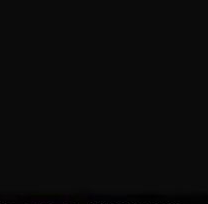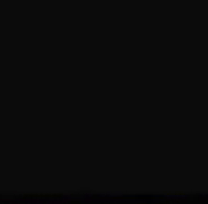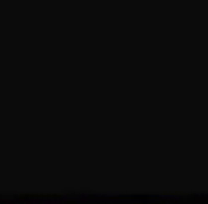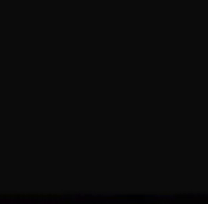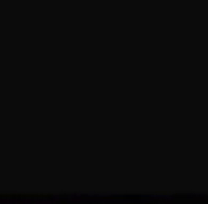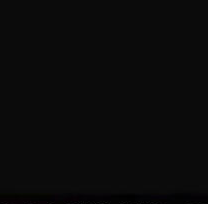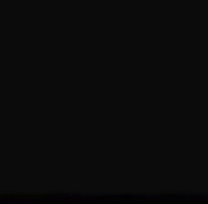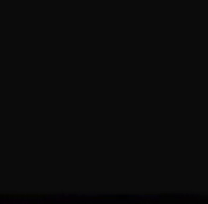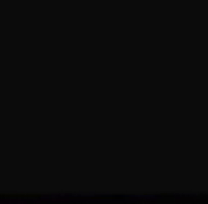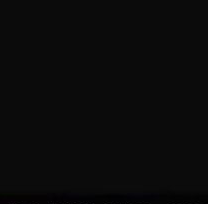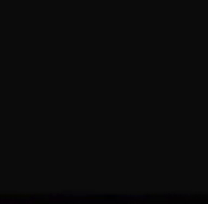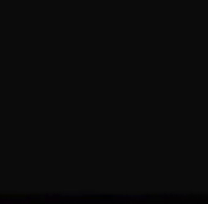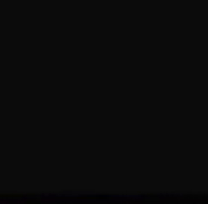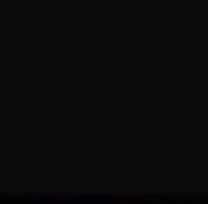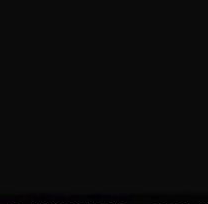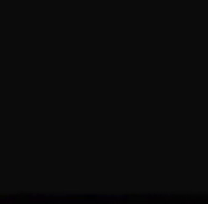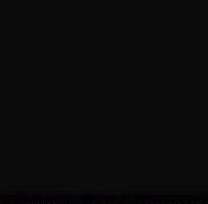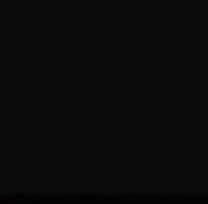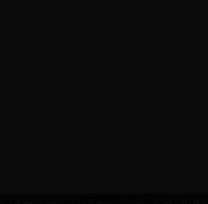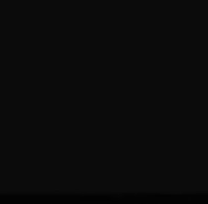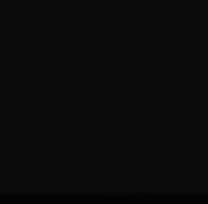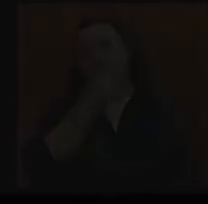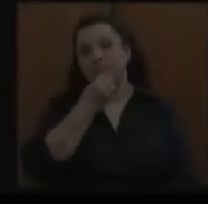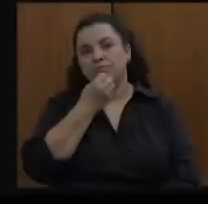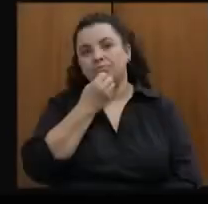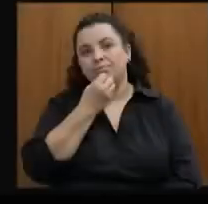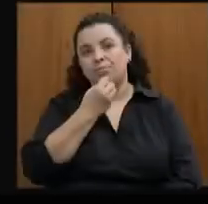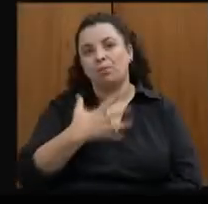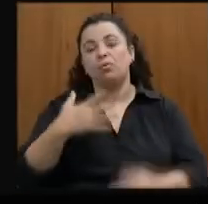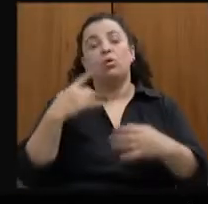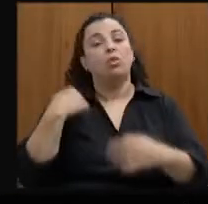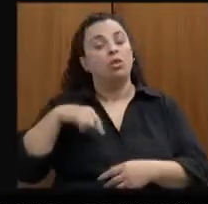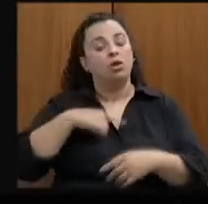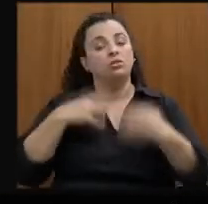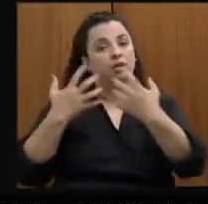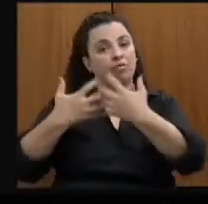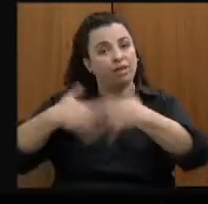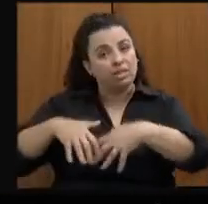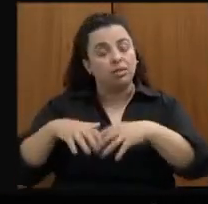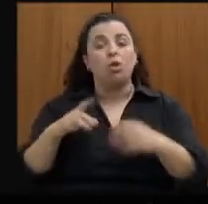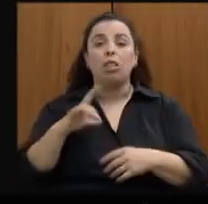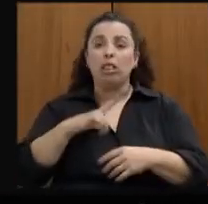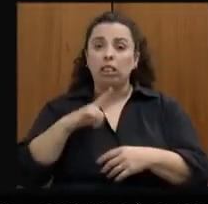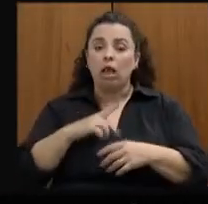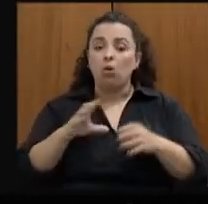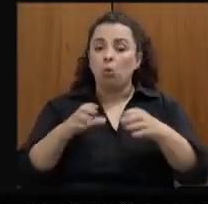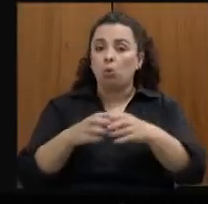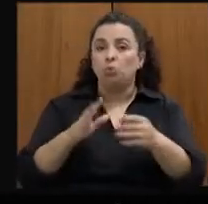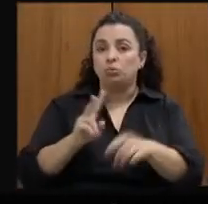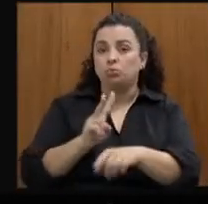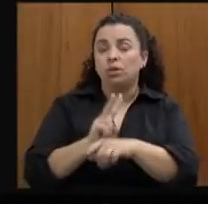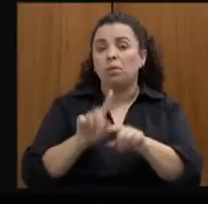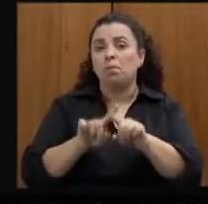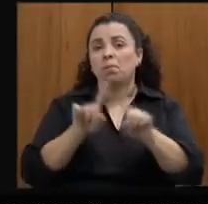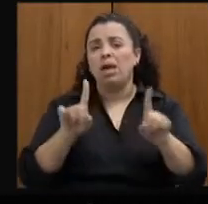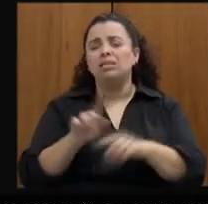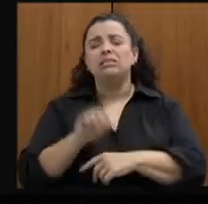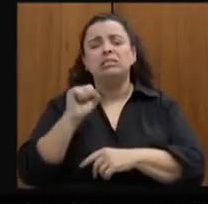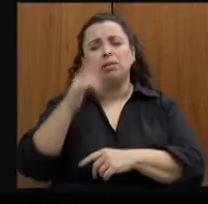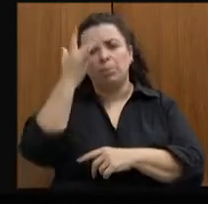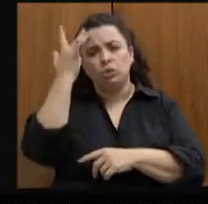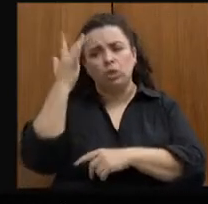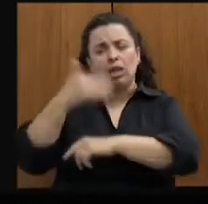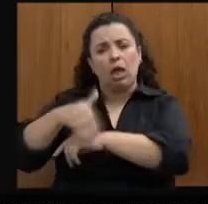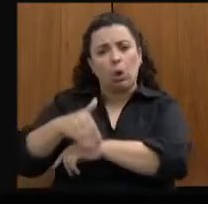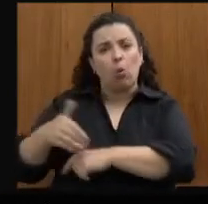medidas que vão além da rede de proteção propriamente dita, mas quando as pessoas estão passando fome, estão na rua,